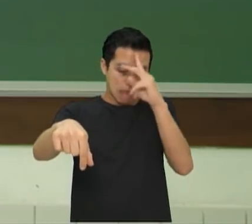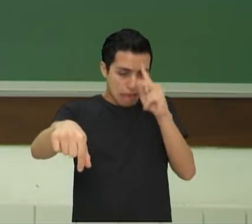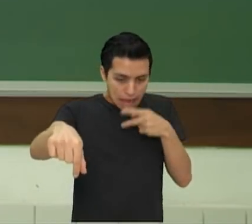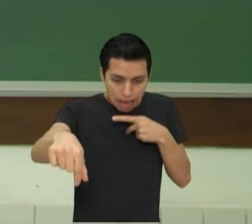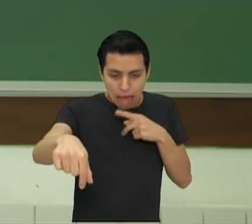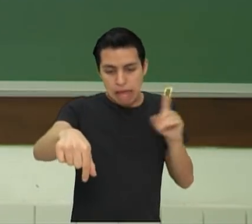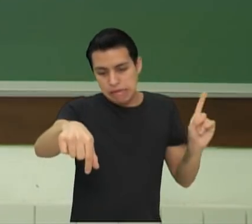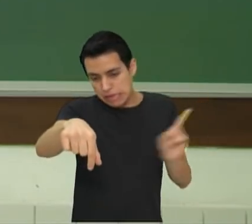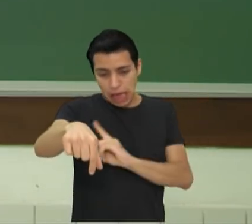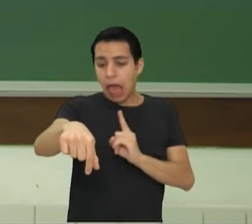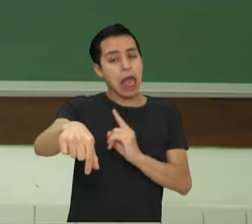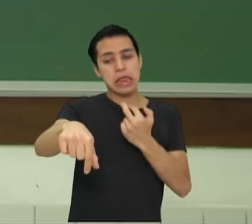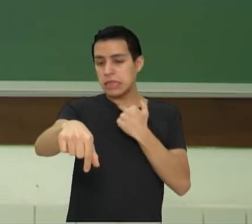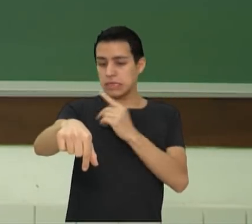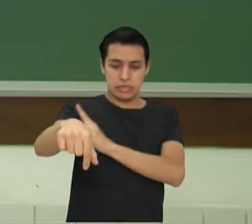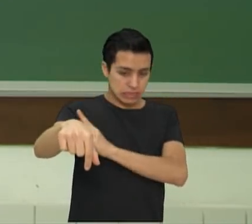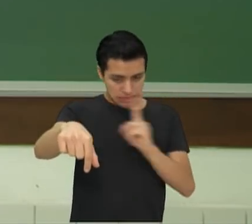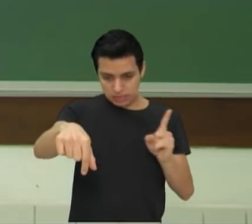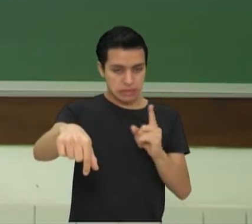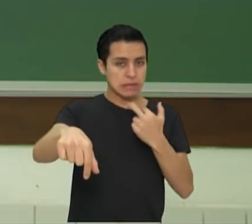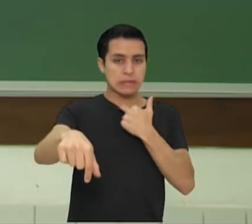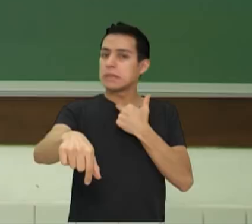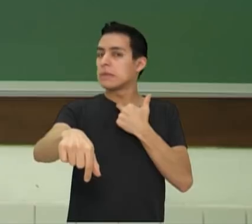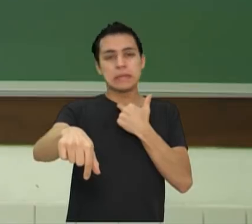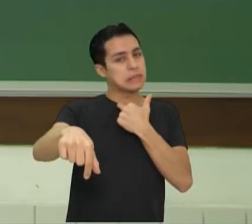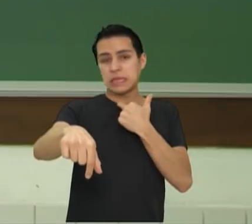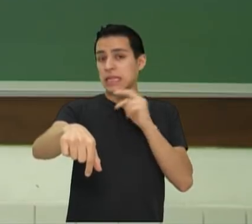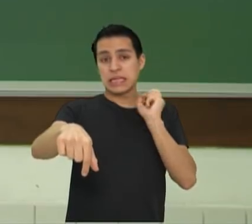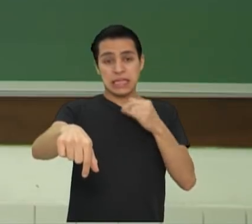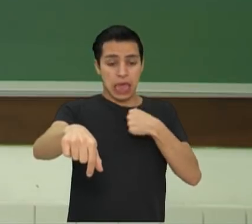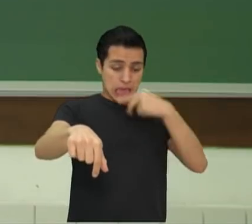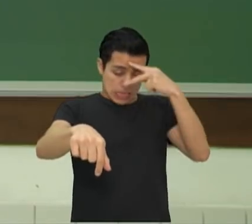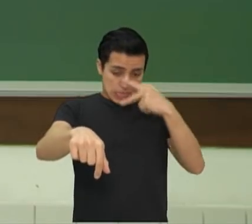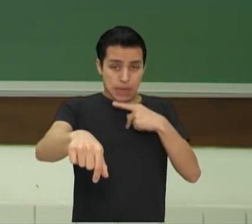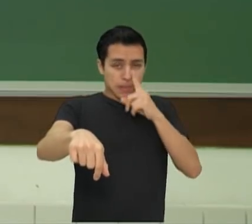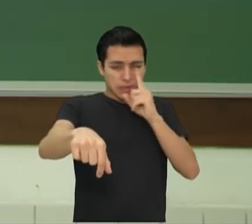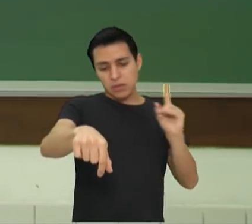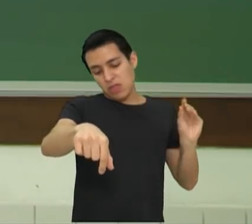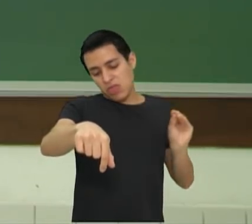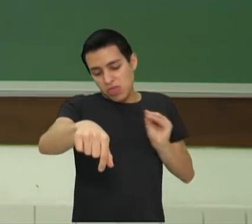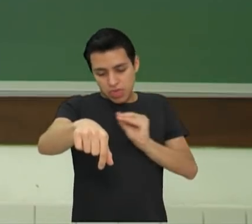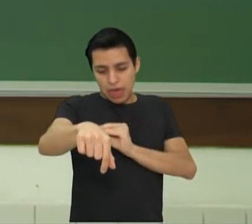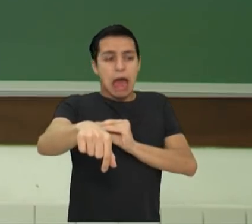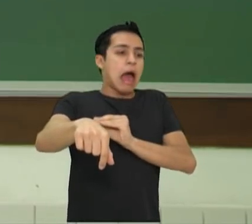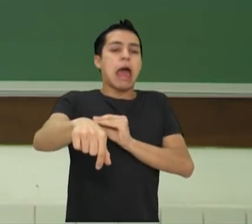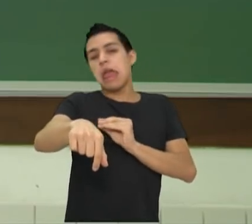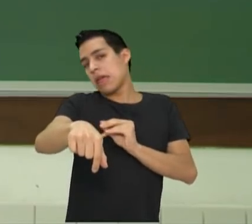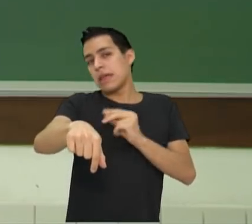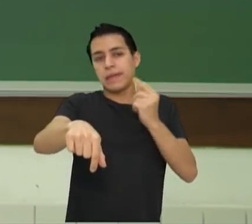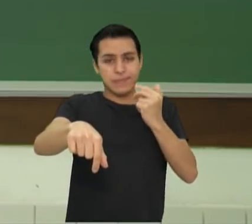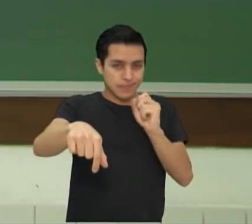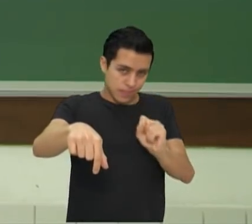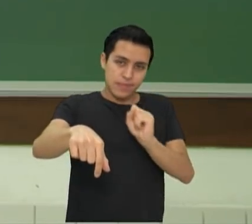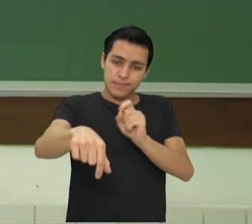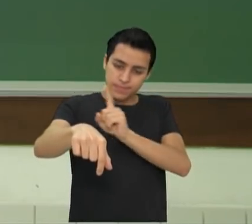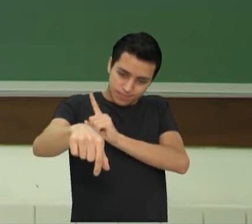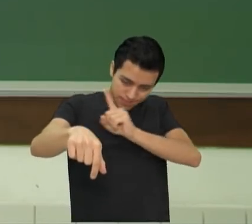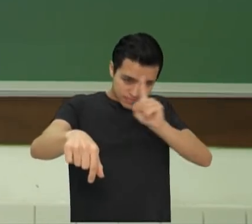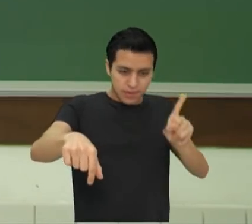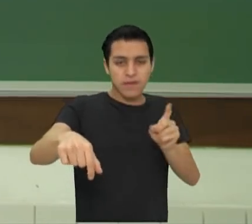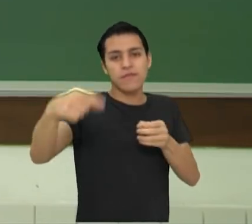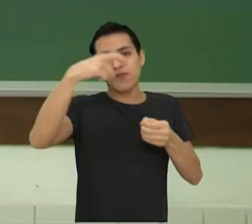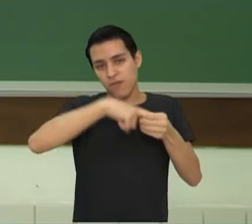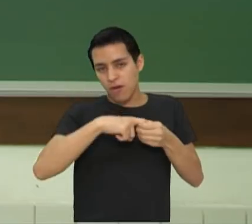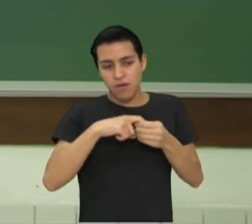que imediatamente solucionar o problema. Então, você colocou em xeque, você tem a opção, você tem a oportunidade de voltar a